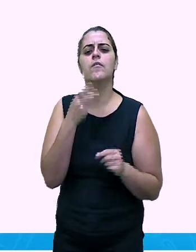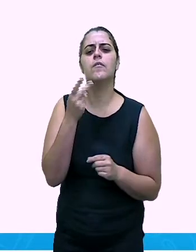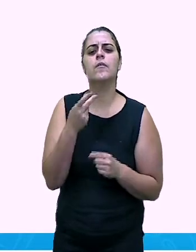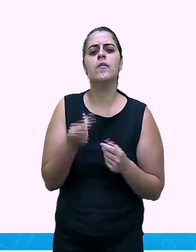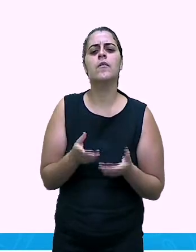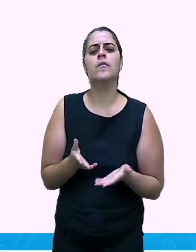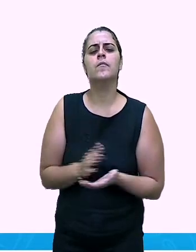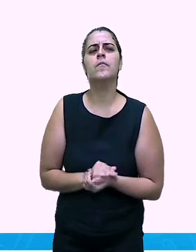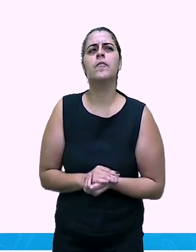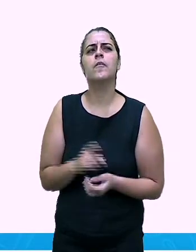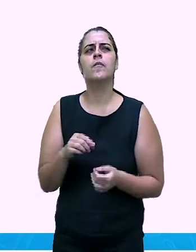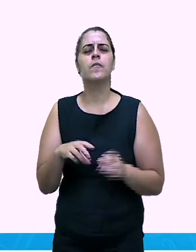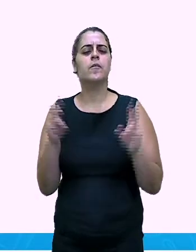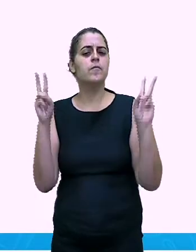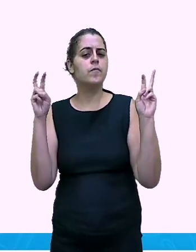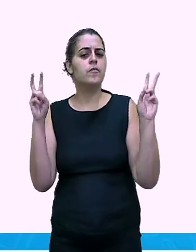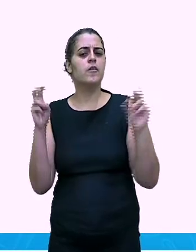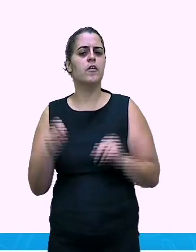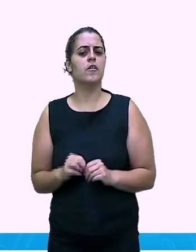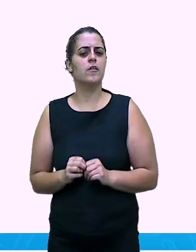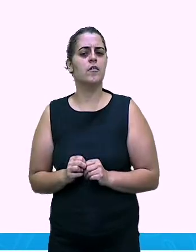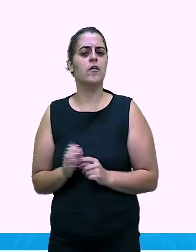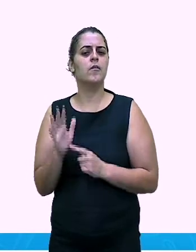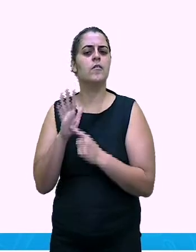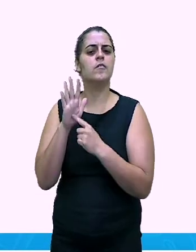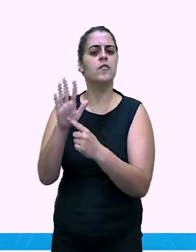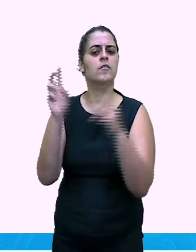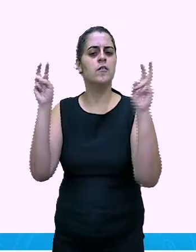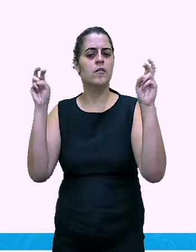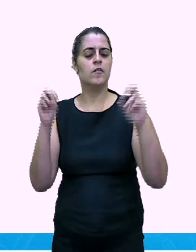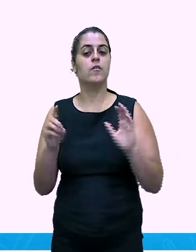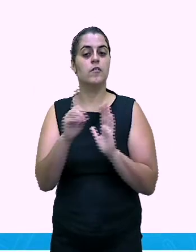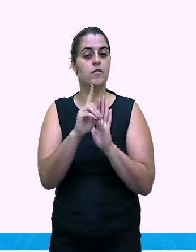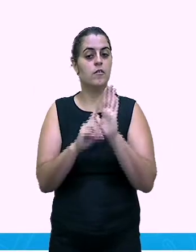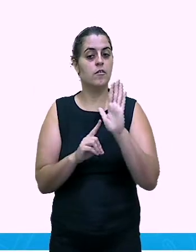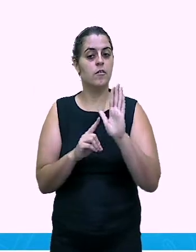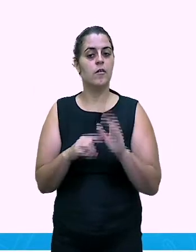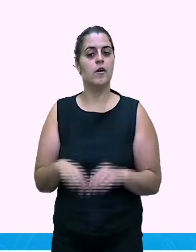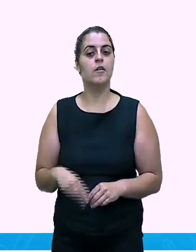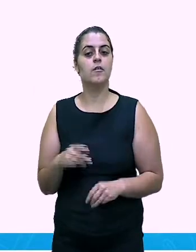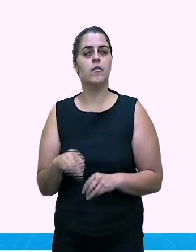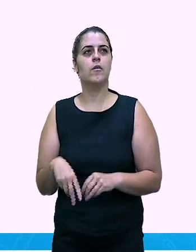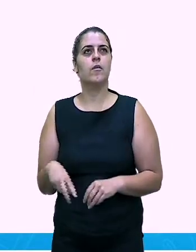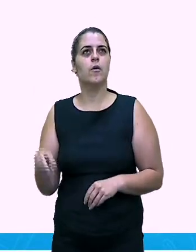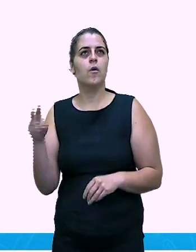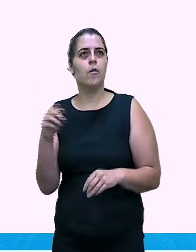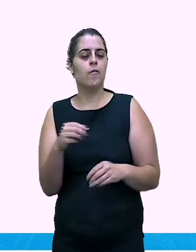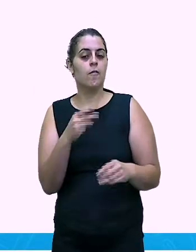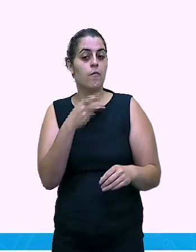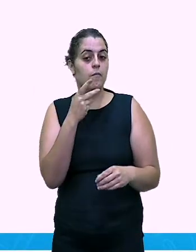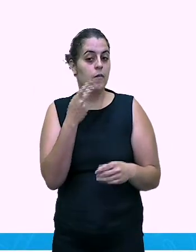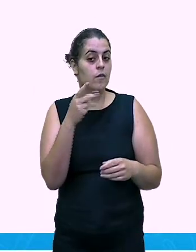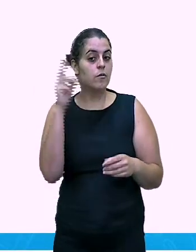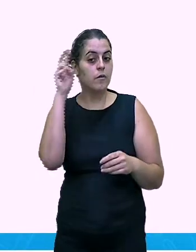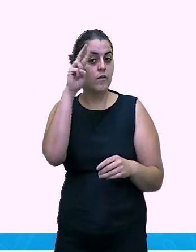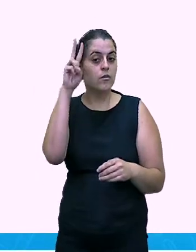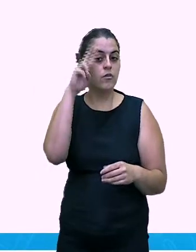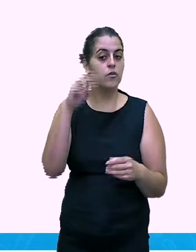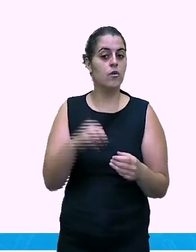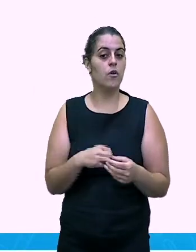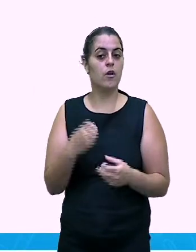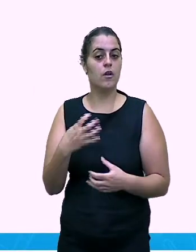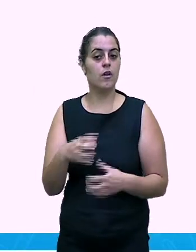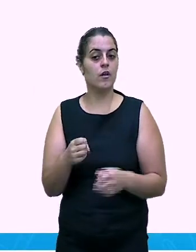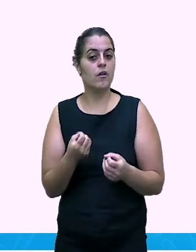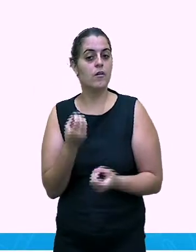quê? Sobre o tema. O desenvolvimento desenrola o tema e conclui,